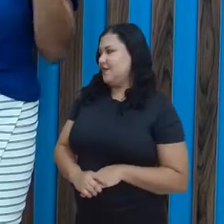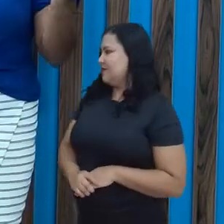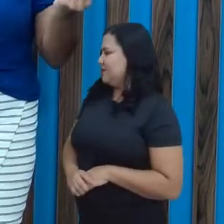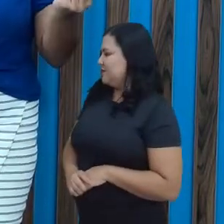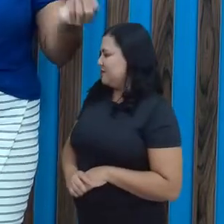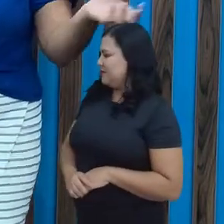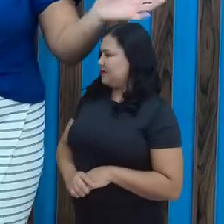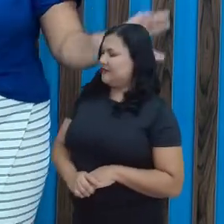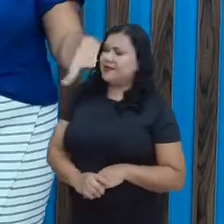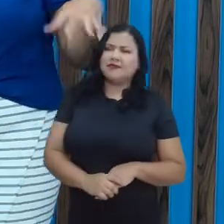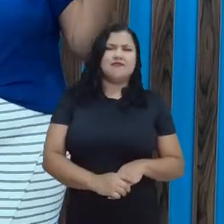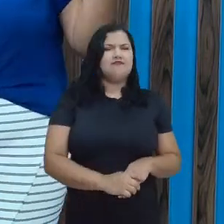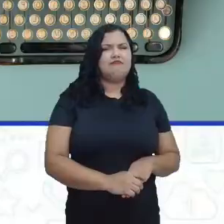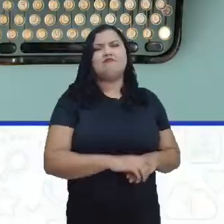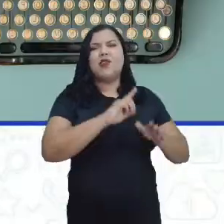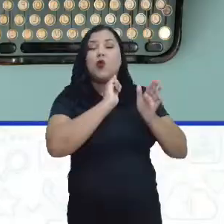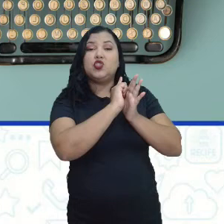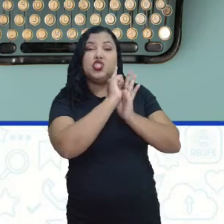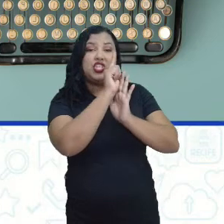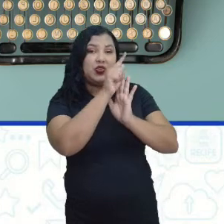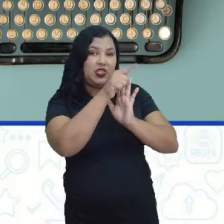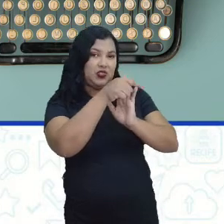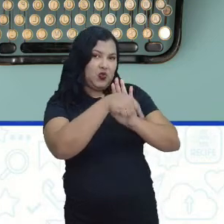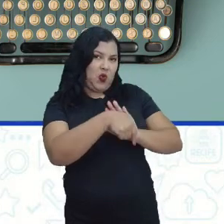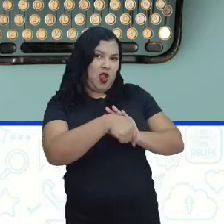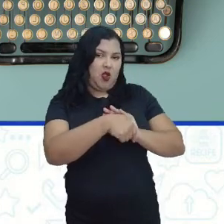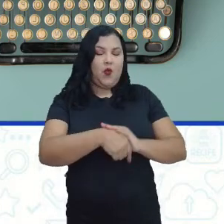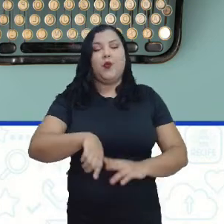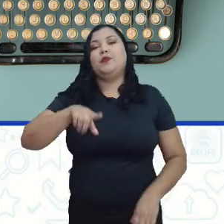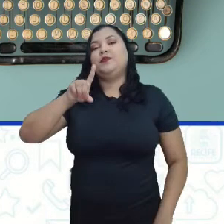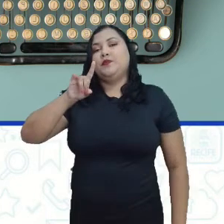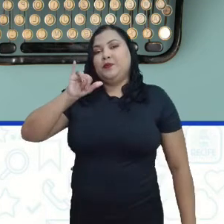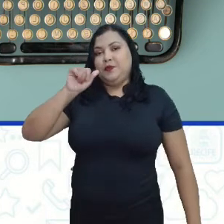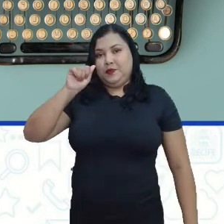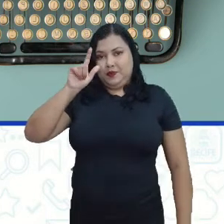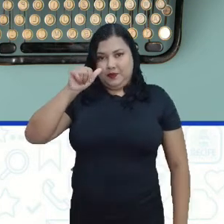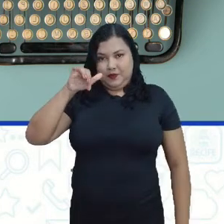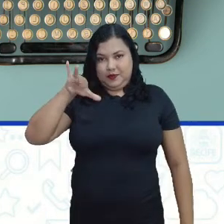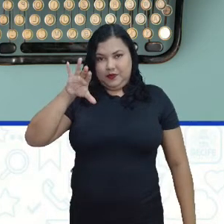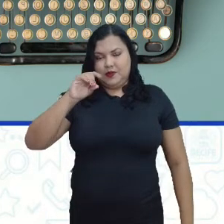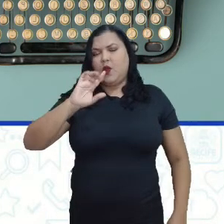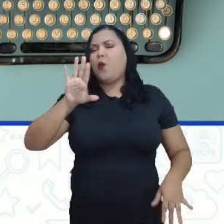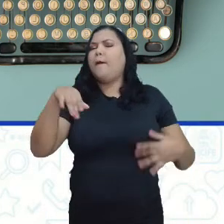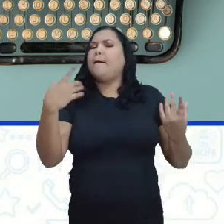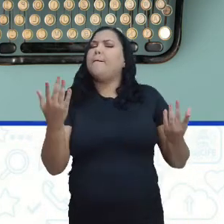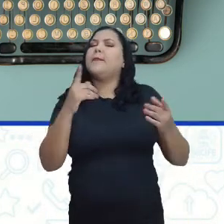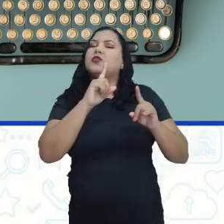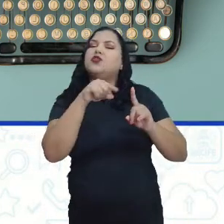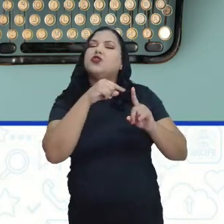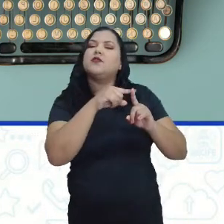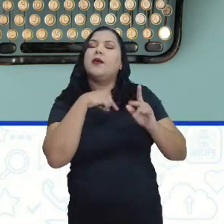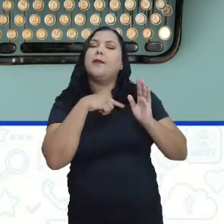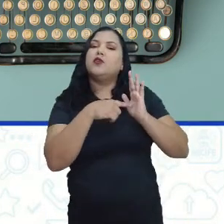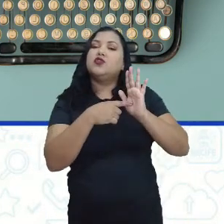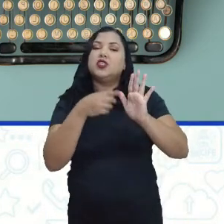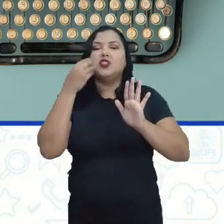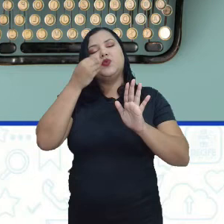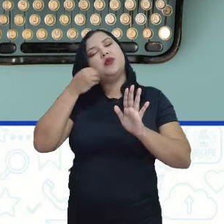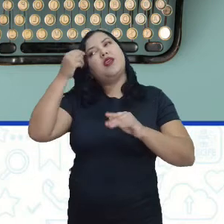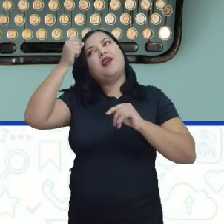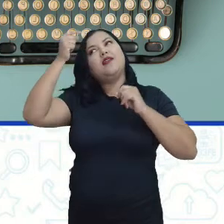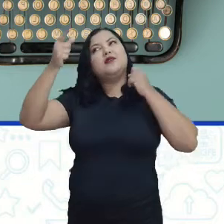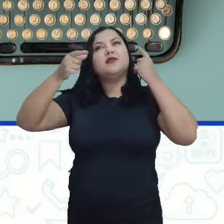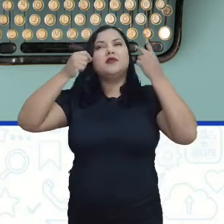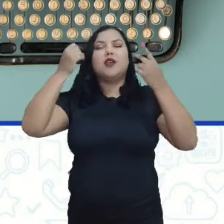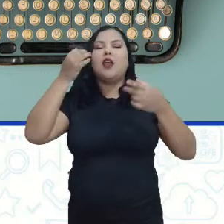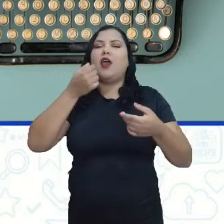é o diário? É um gênero textual diário, tem como objetivo relatar experiências, ideias, opiniões,